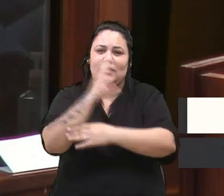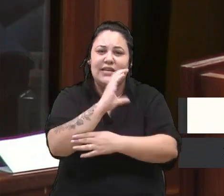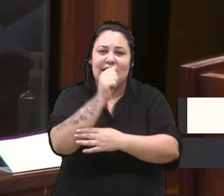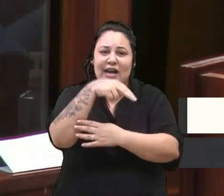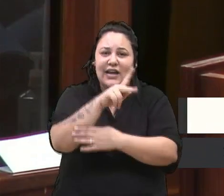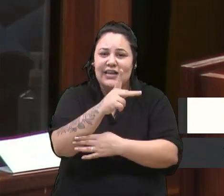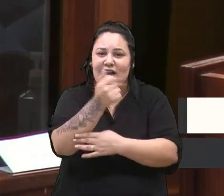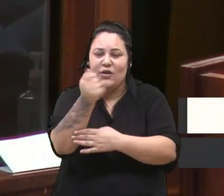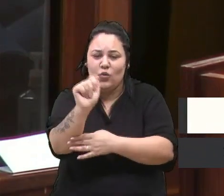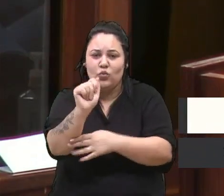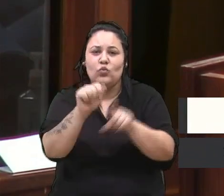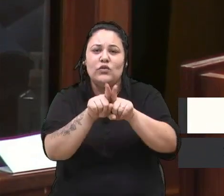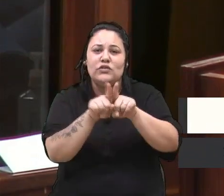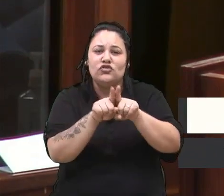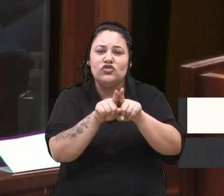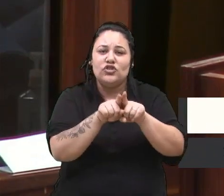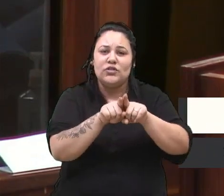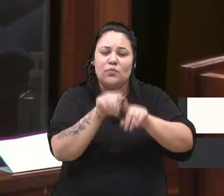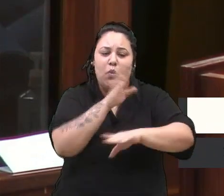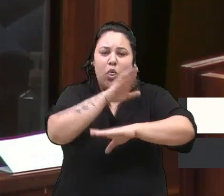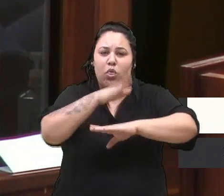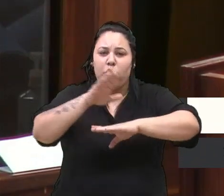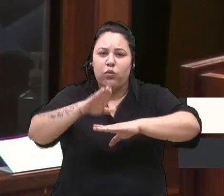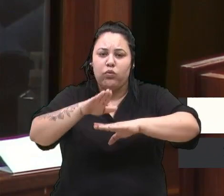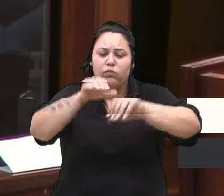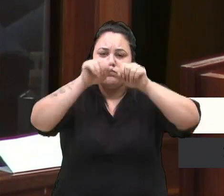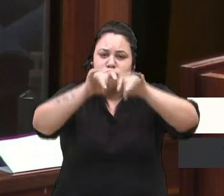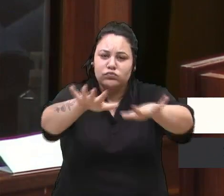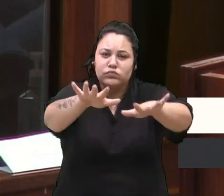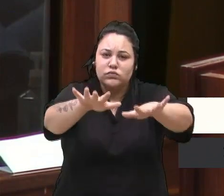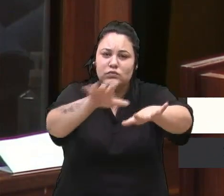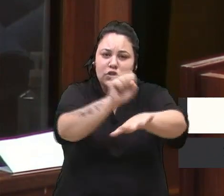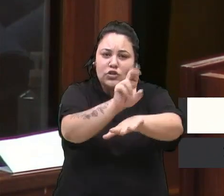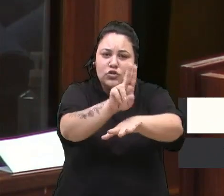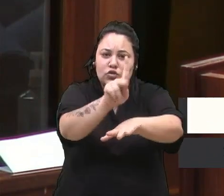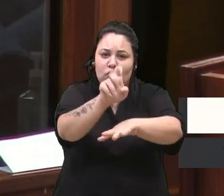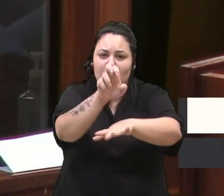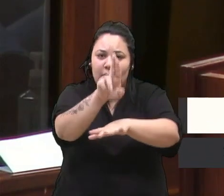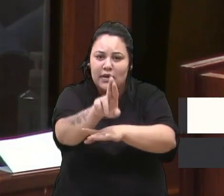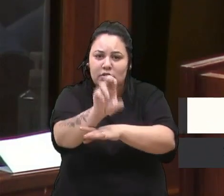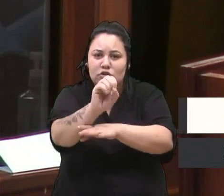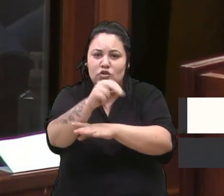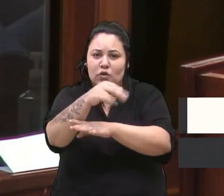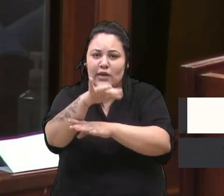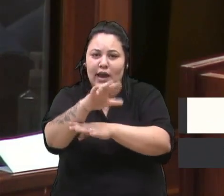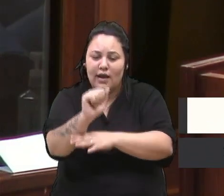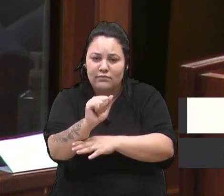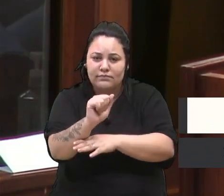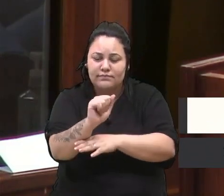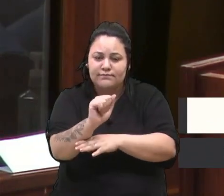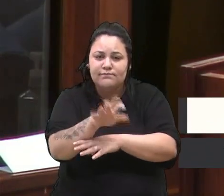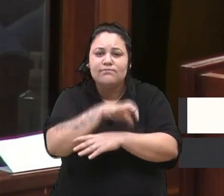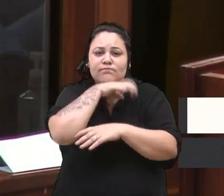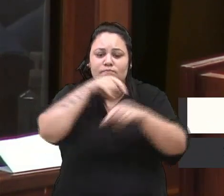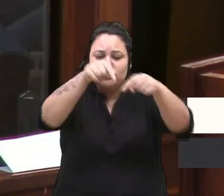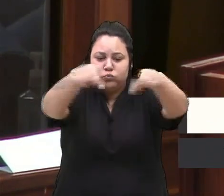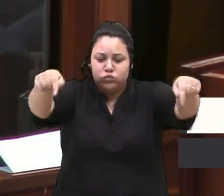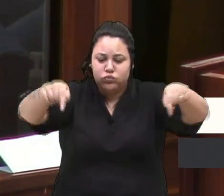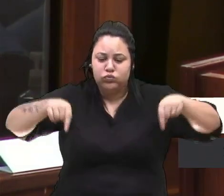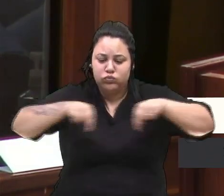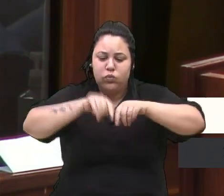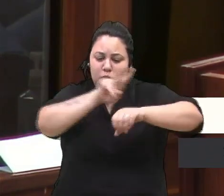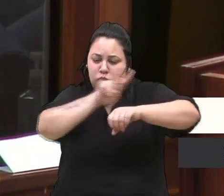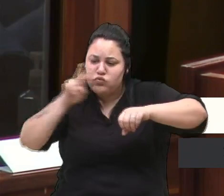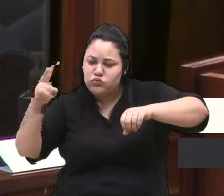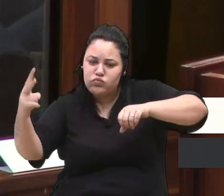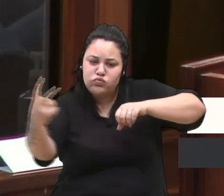ondas supersônicas que resolve um canhão, 80 hectares de plantação protegido totalmente contra o granizo.